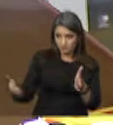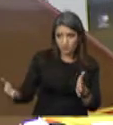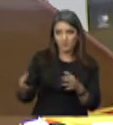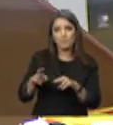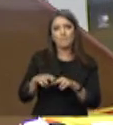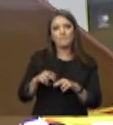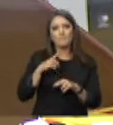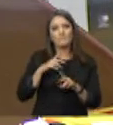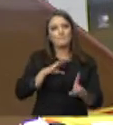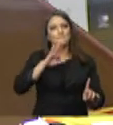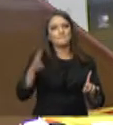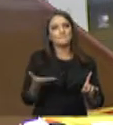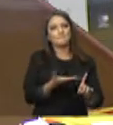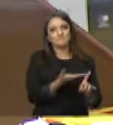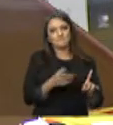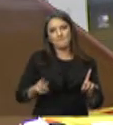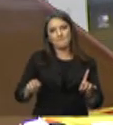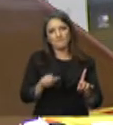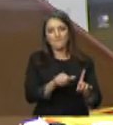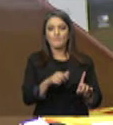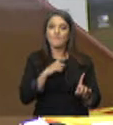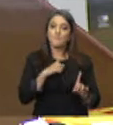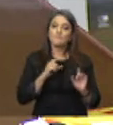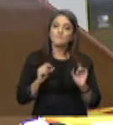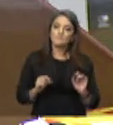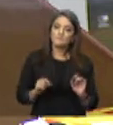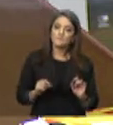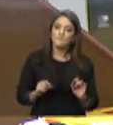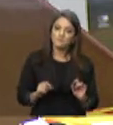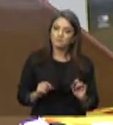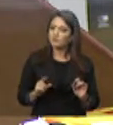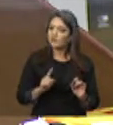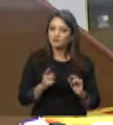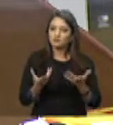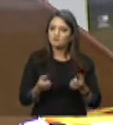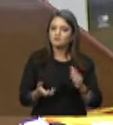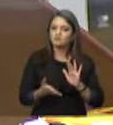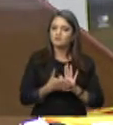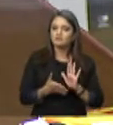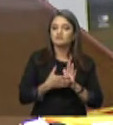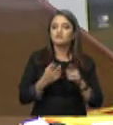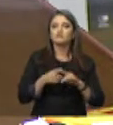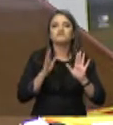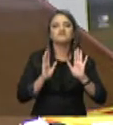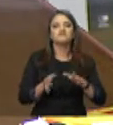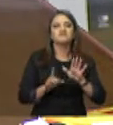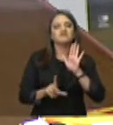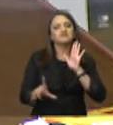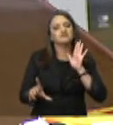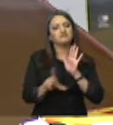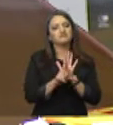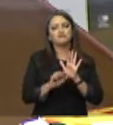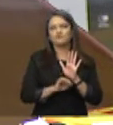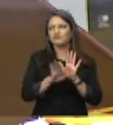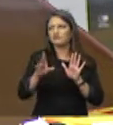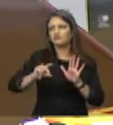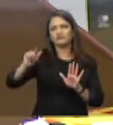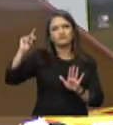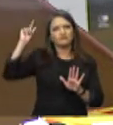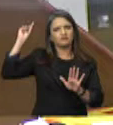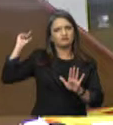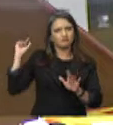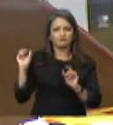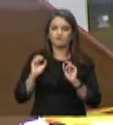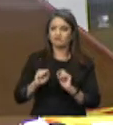benefício dos réus rendendo homenagem ao Senador Dário Berger deixo de acolher a proposta tendo em vista que já é consolidado orientação de longa data